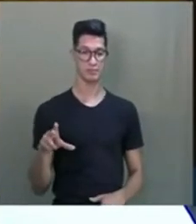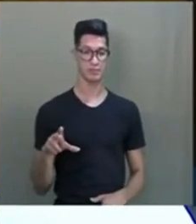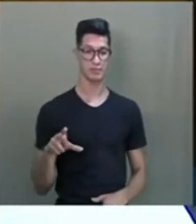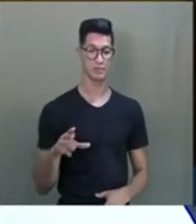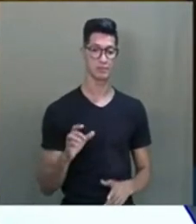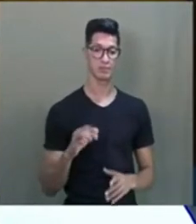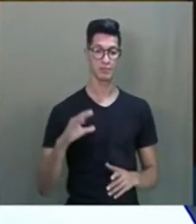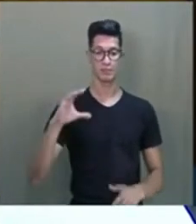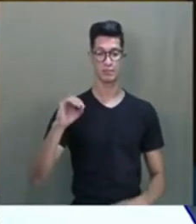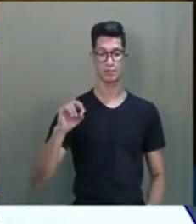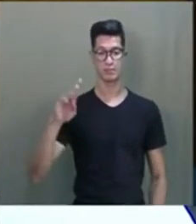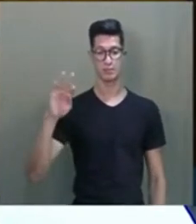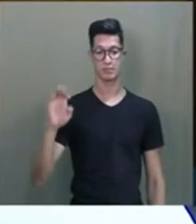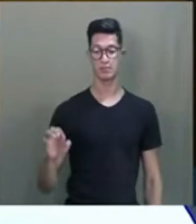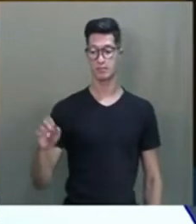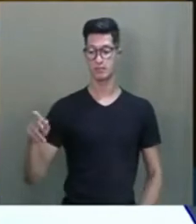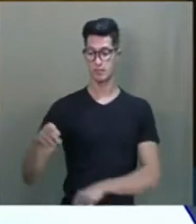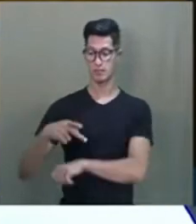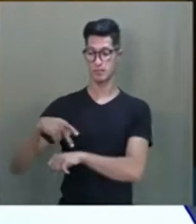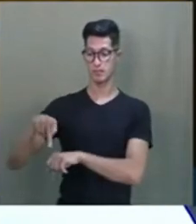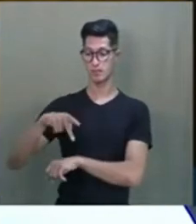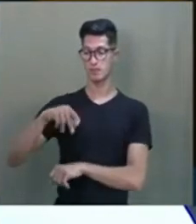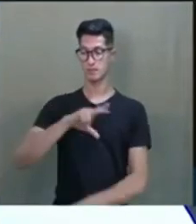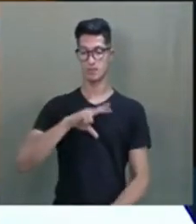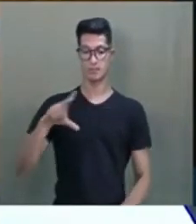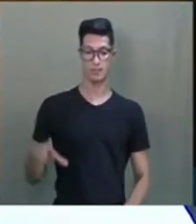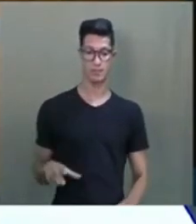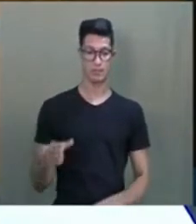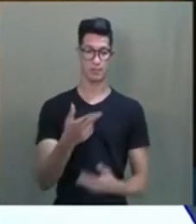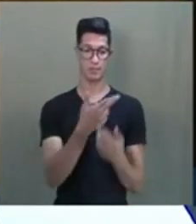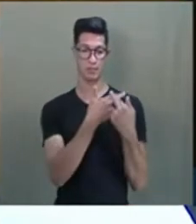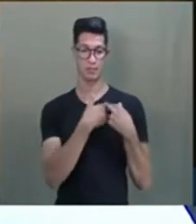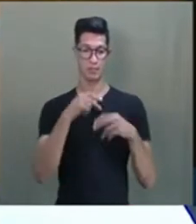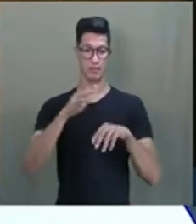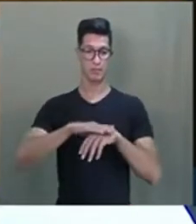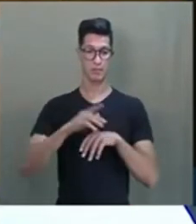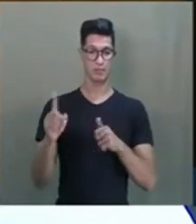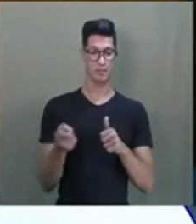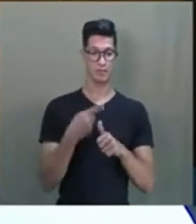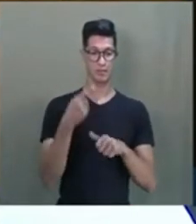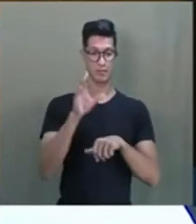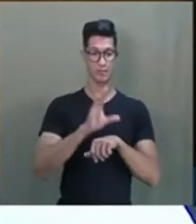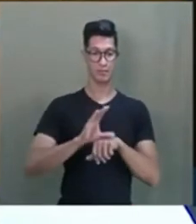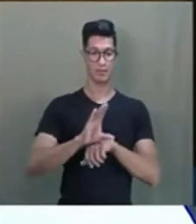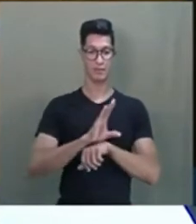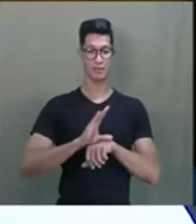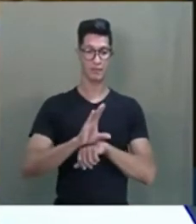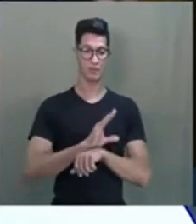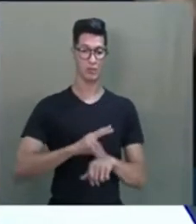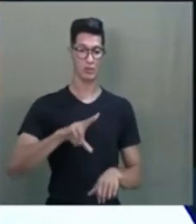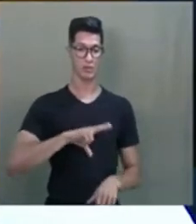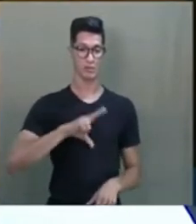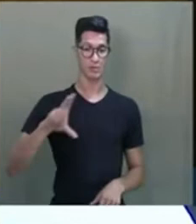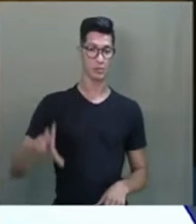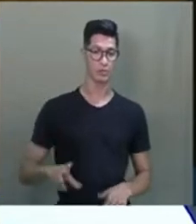As Cortes de Lisboa, incumbidas de escrever a primeira Constituição